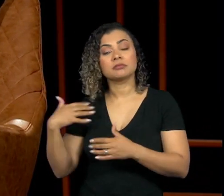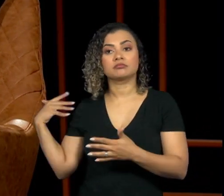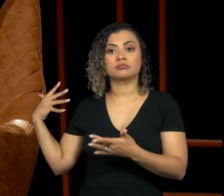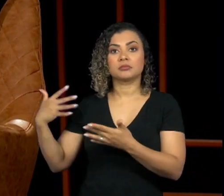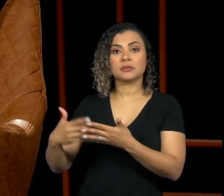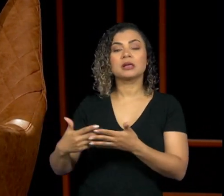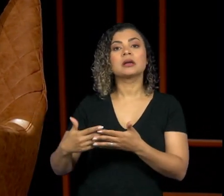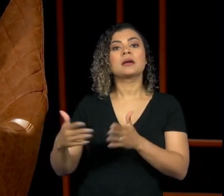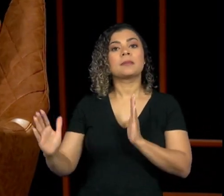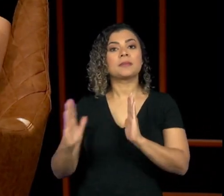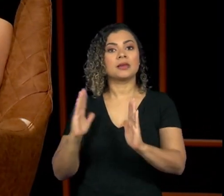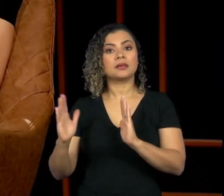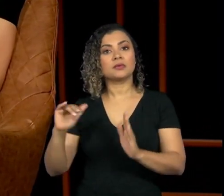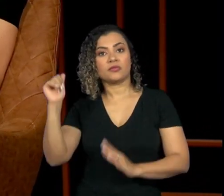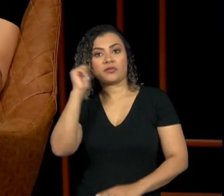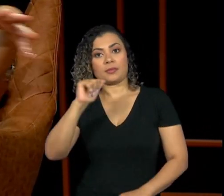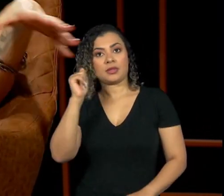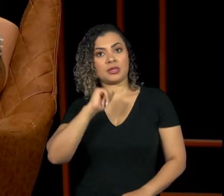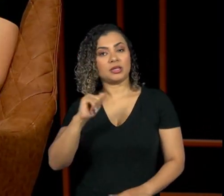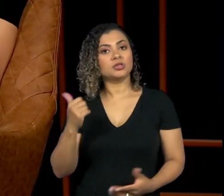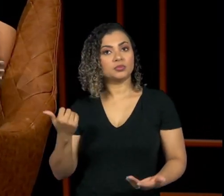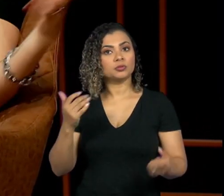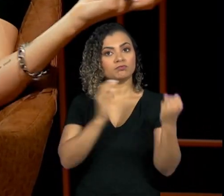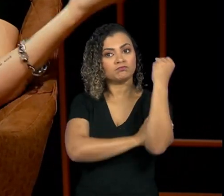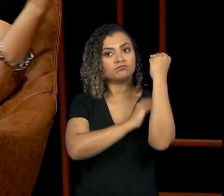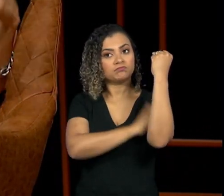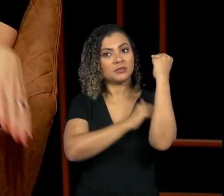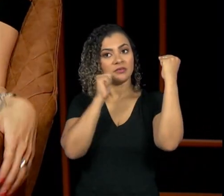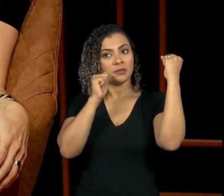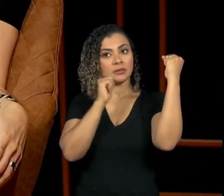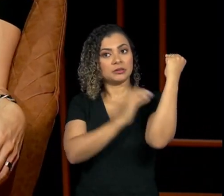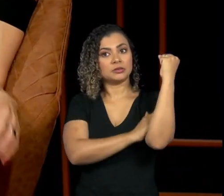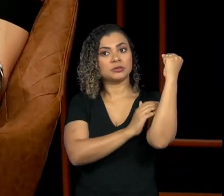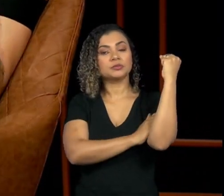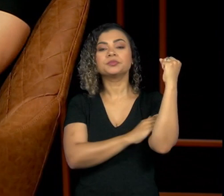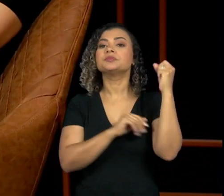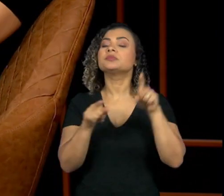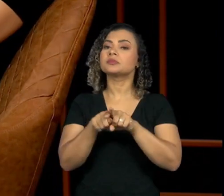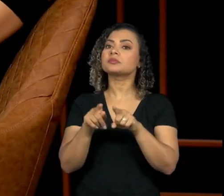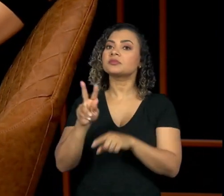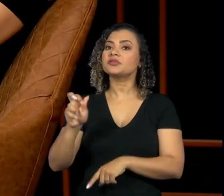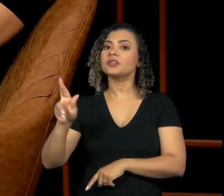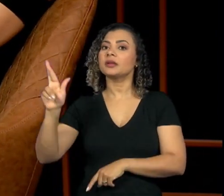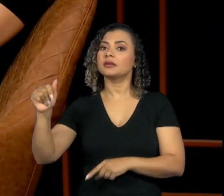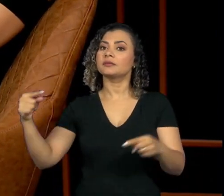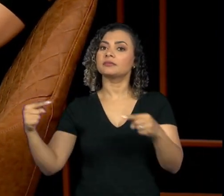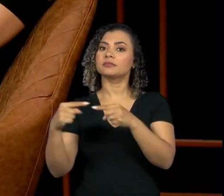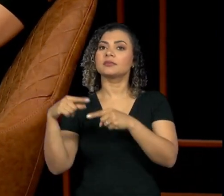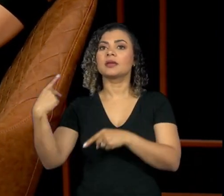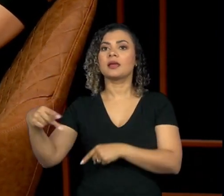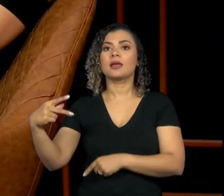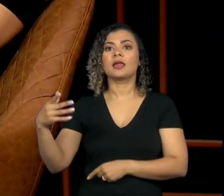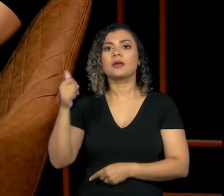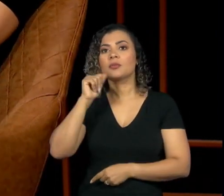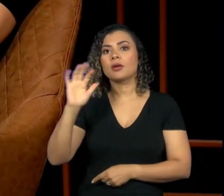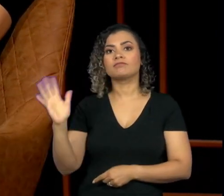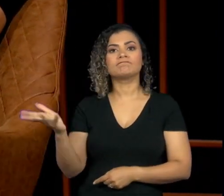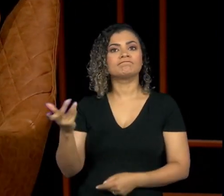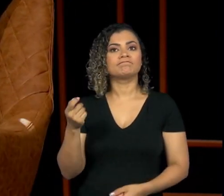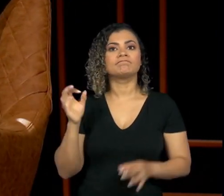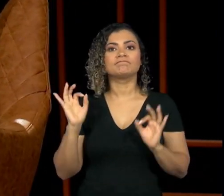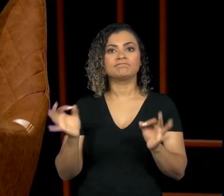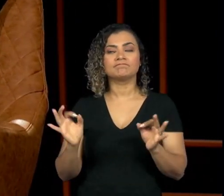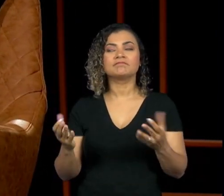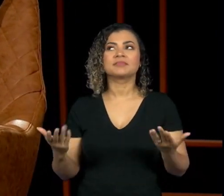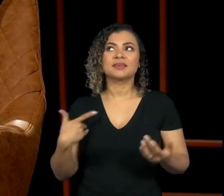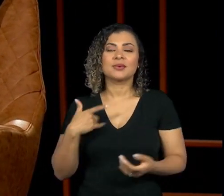época desse feminismo, né, latente, que culminou com a Vera Super também, é uma mulher muito incrível, e